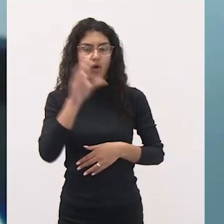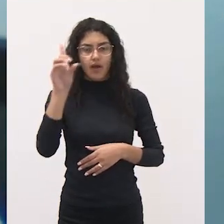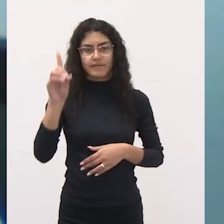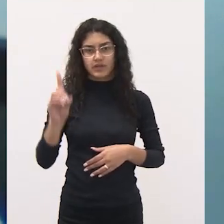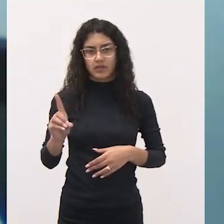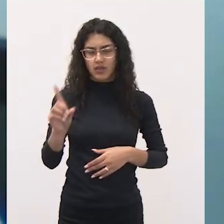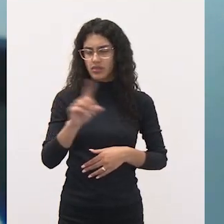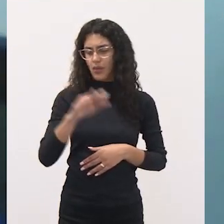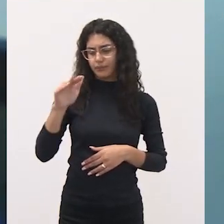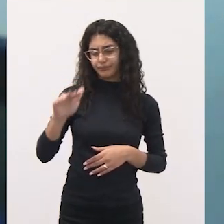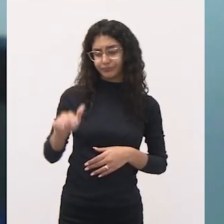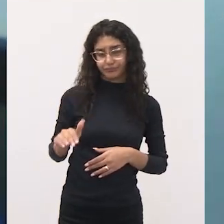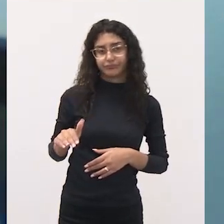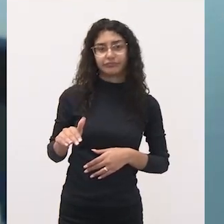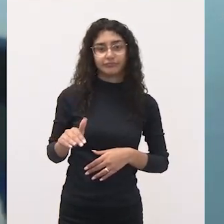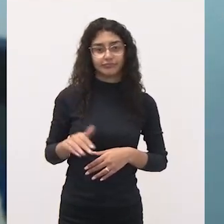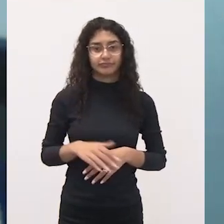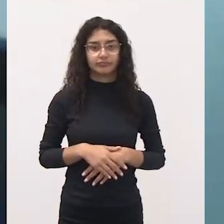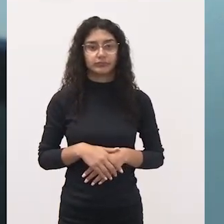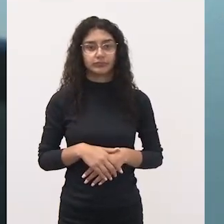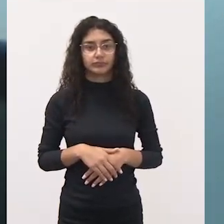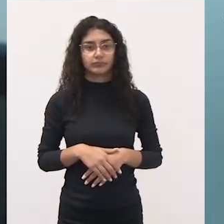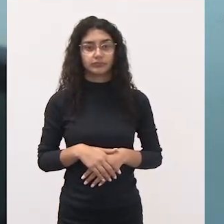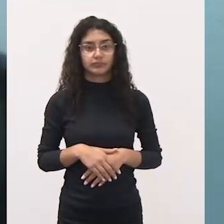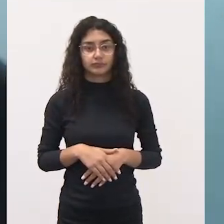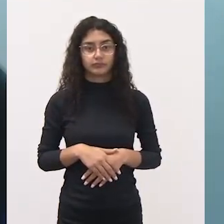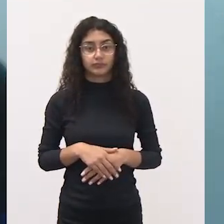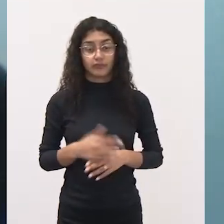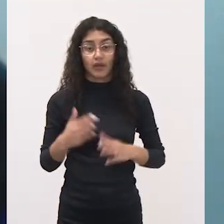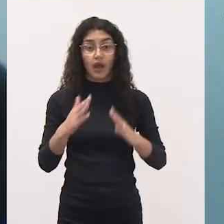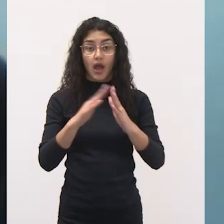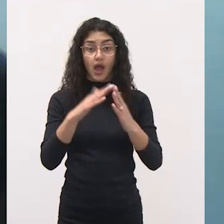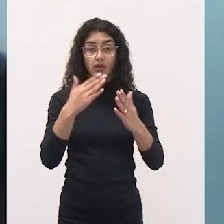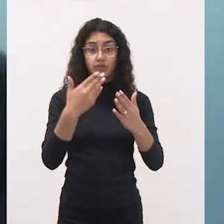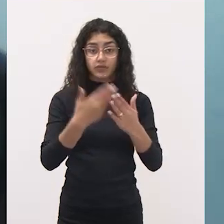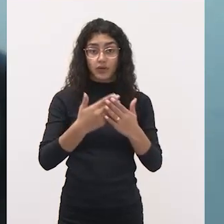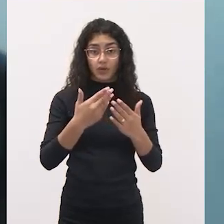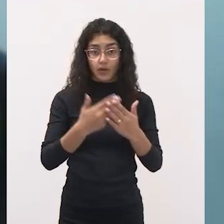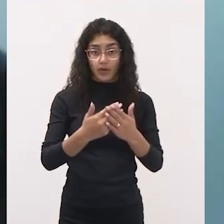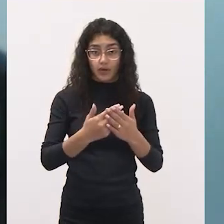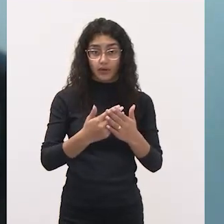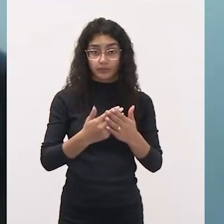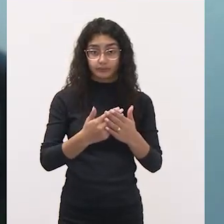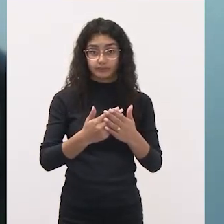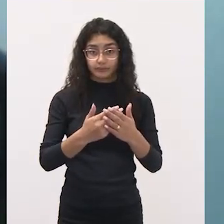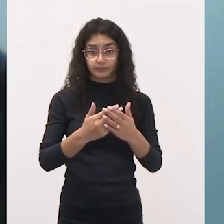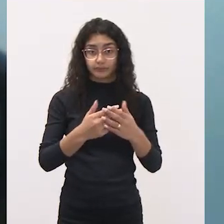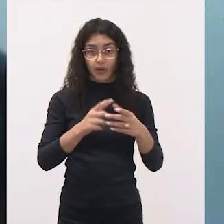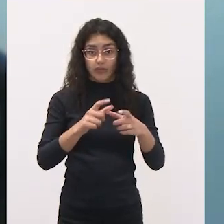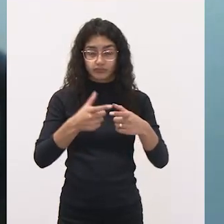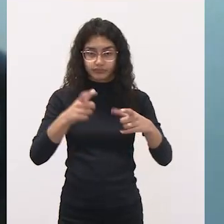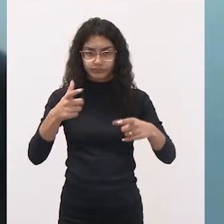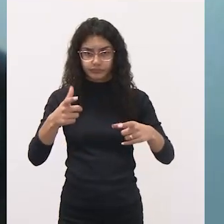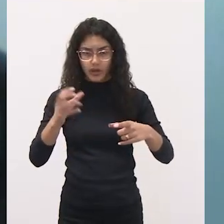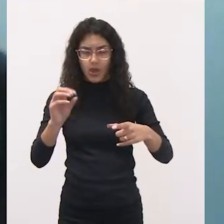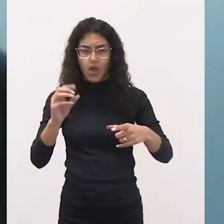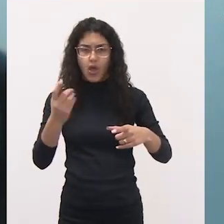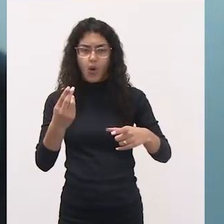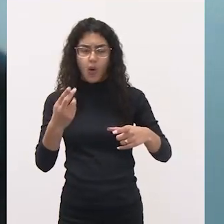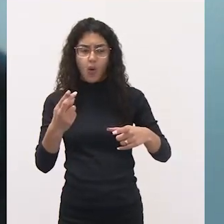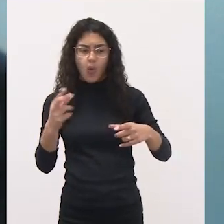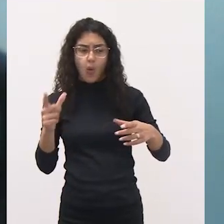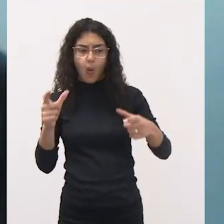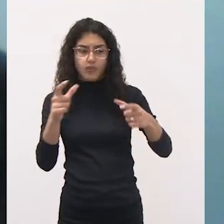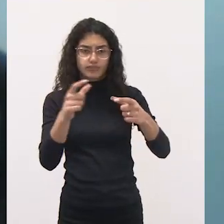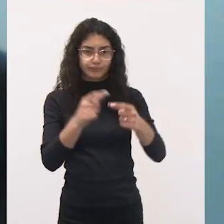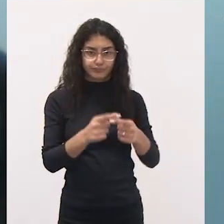minoria, nós estamos falando de muita gente. A escola, ela se engrandece ou ela se apequena?